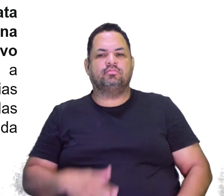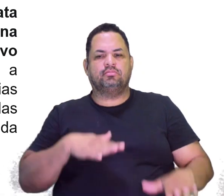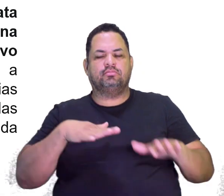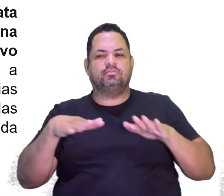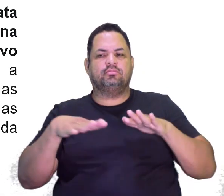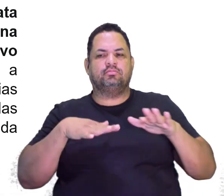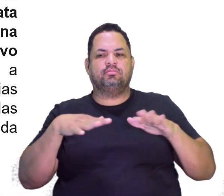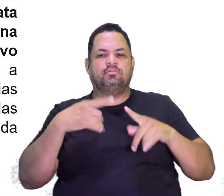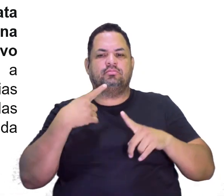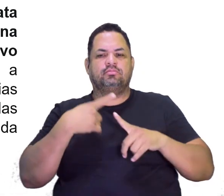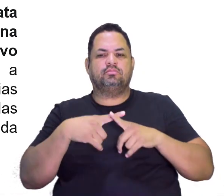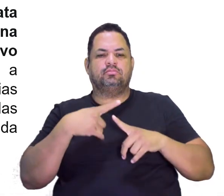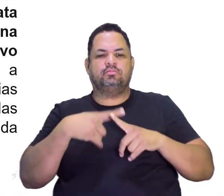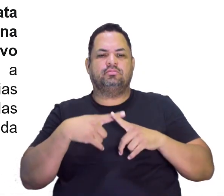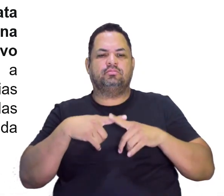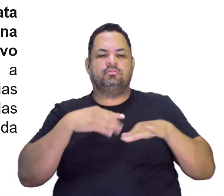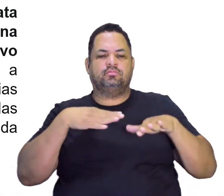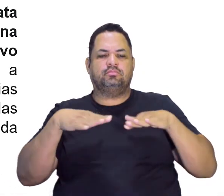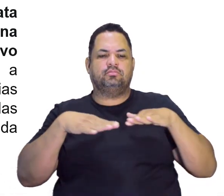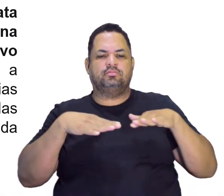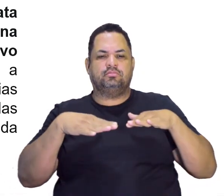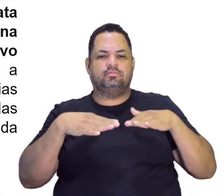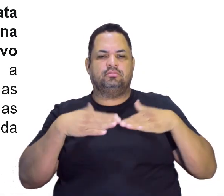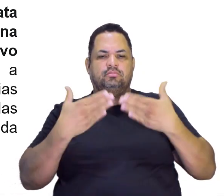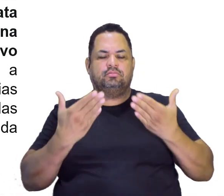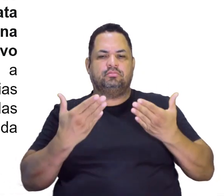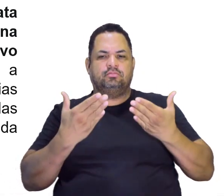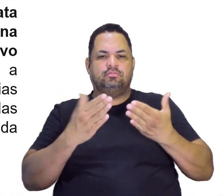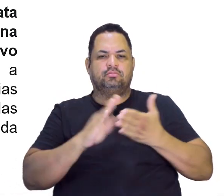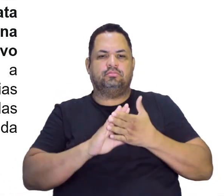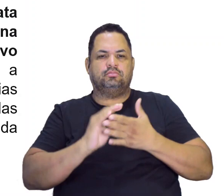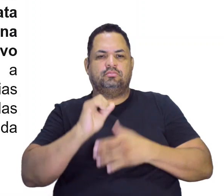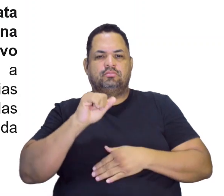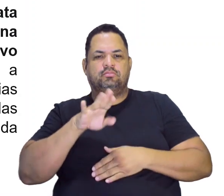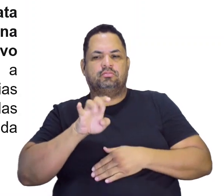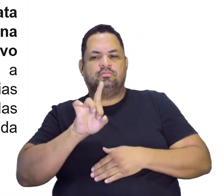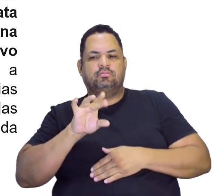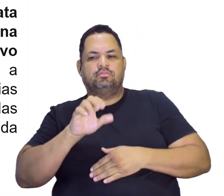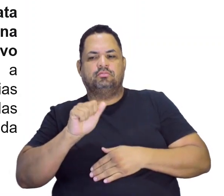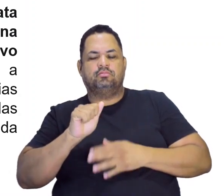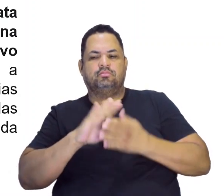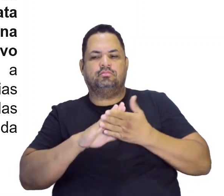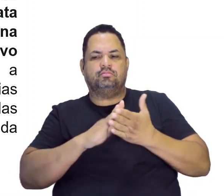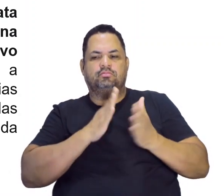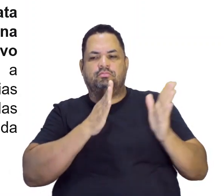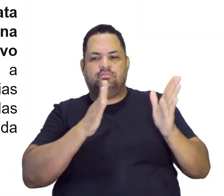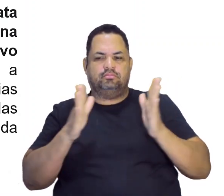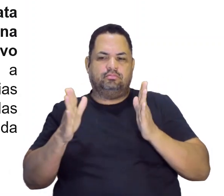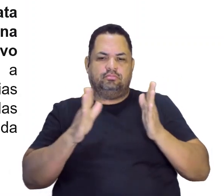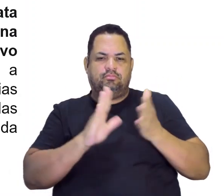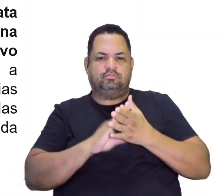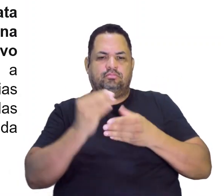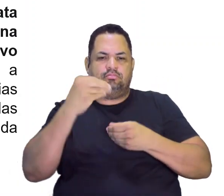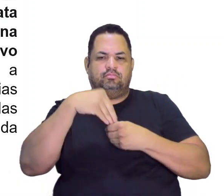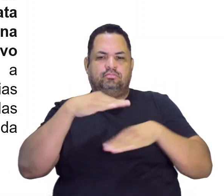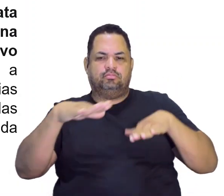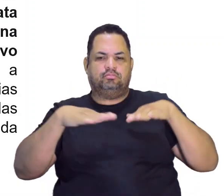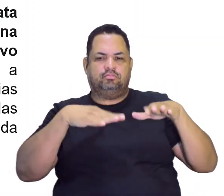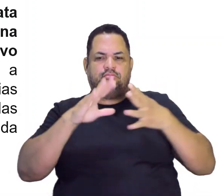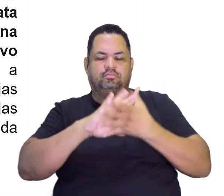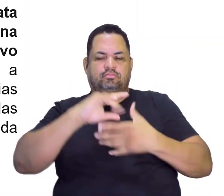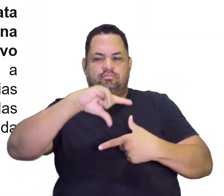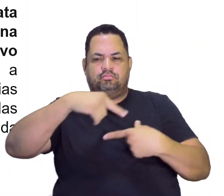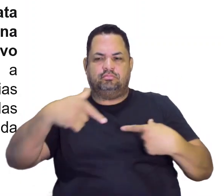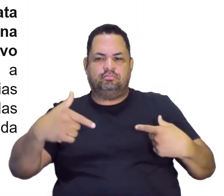movimento e por que que esse movimento é antropofágico essa fase da antropofagia faz parte do movimento